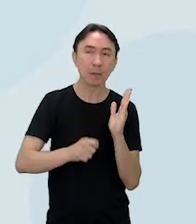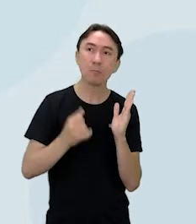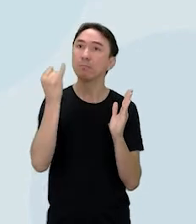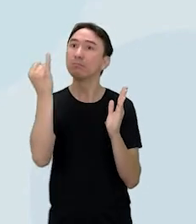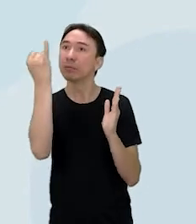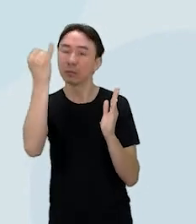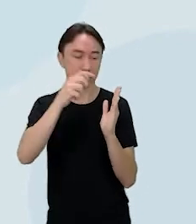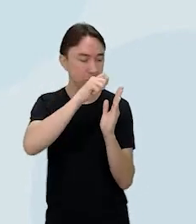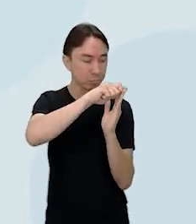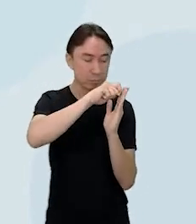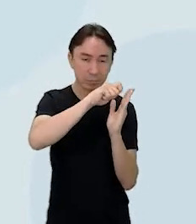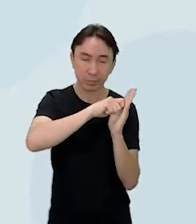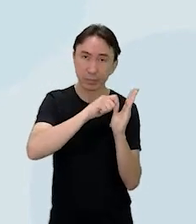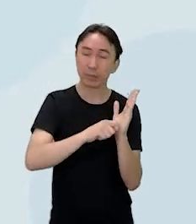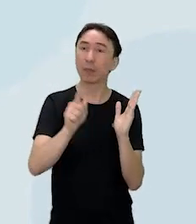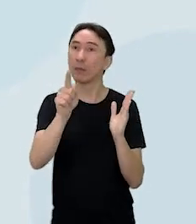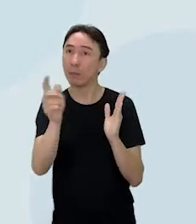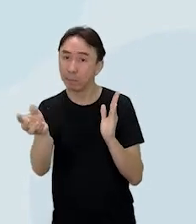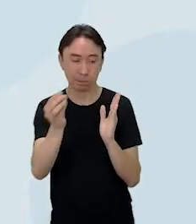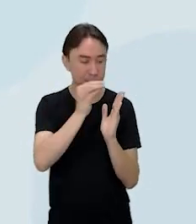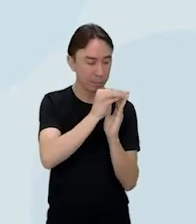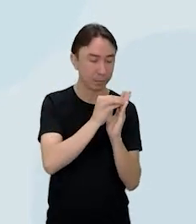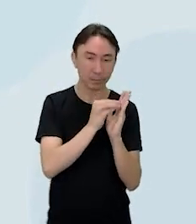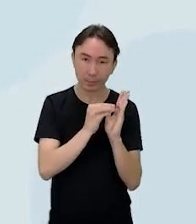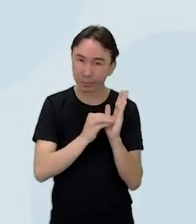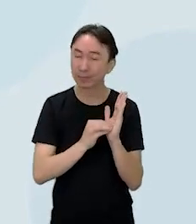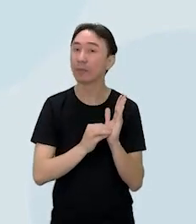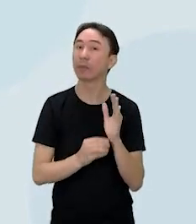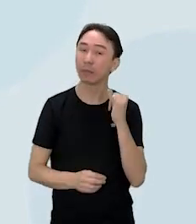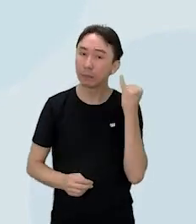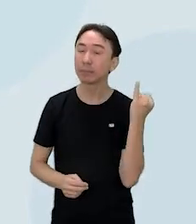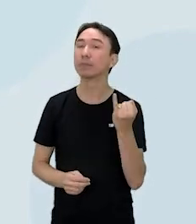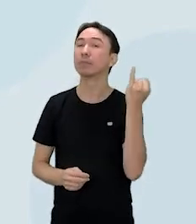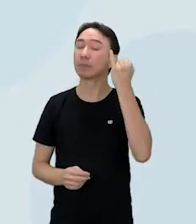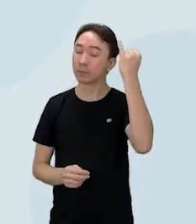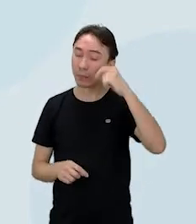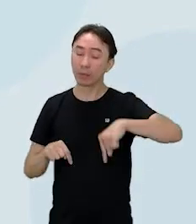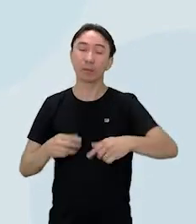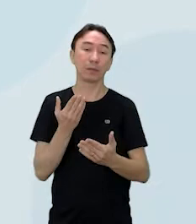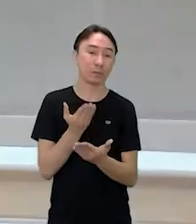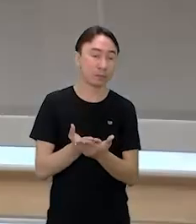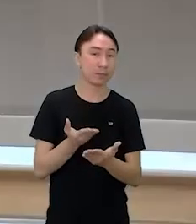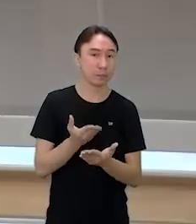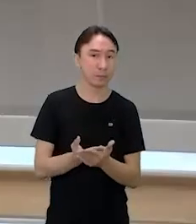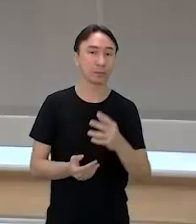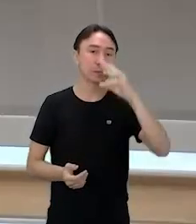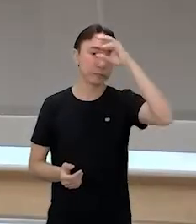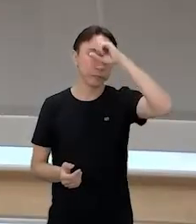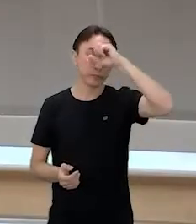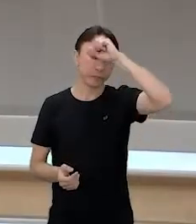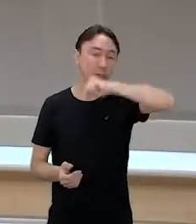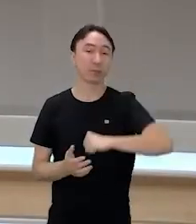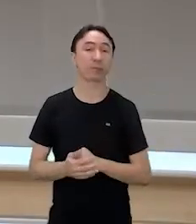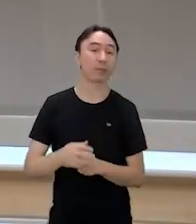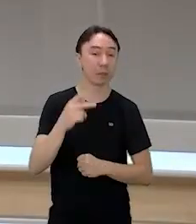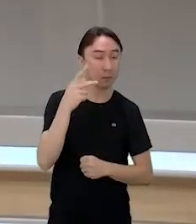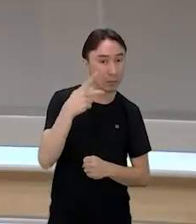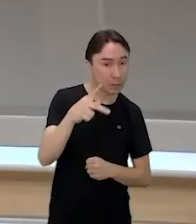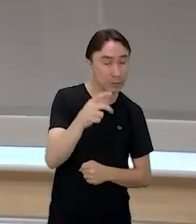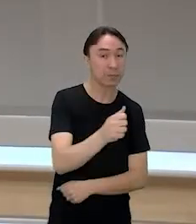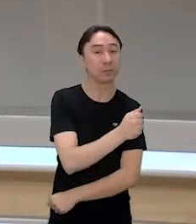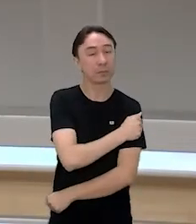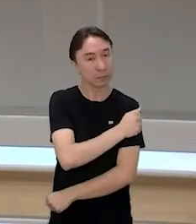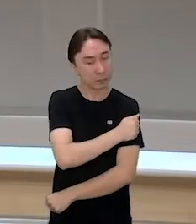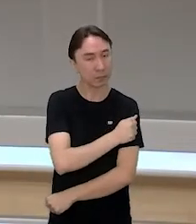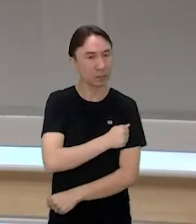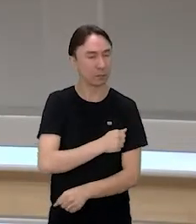né, temáticos que são gerados durante o percurso da aula. Então, fica a você, estudante, essa